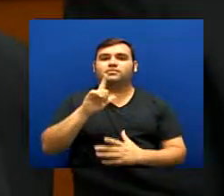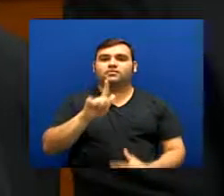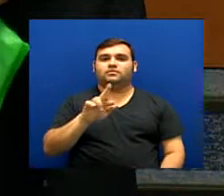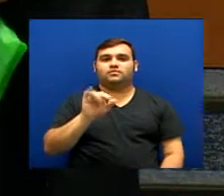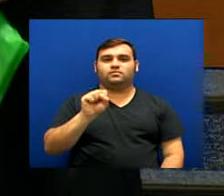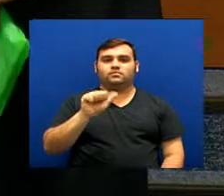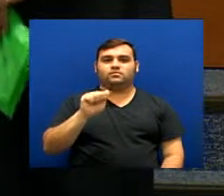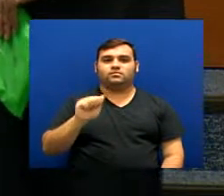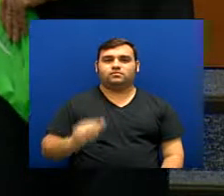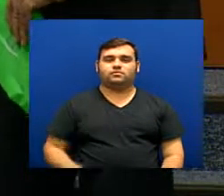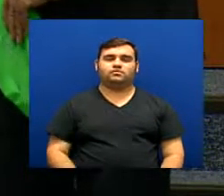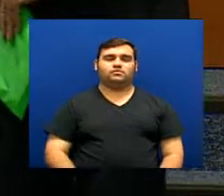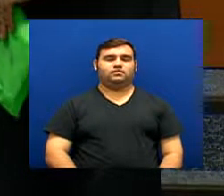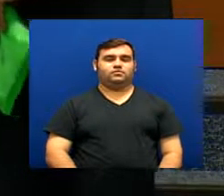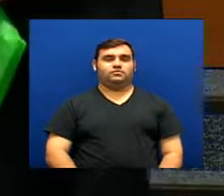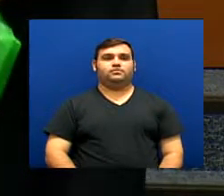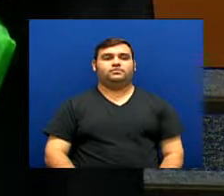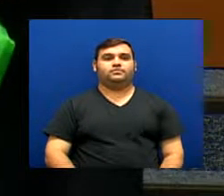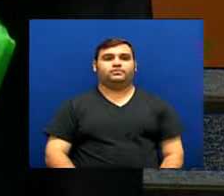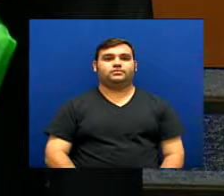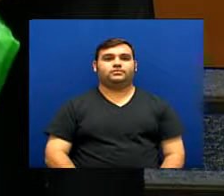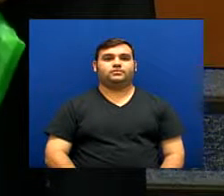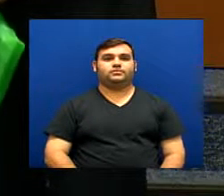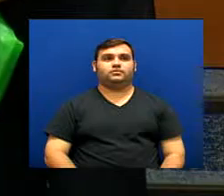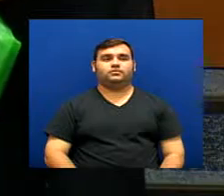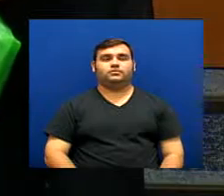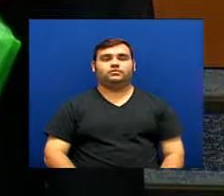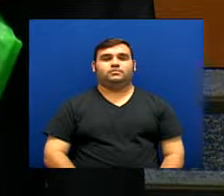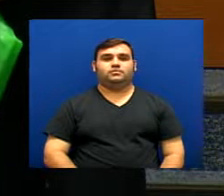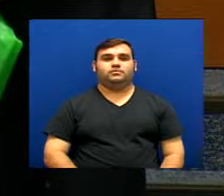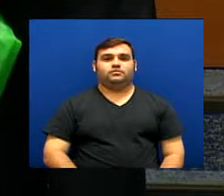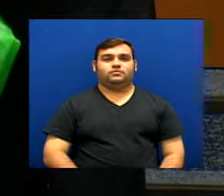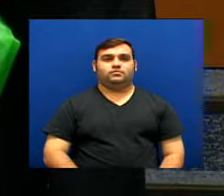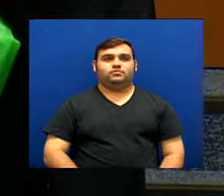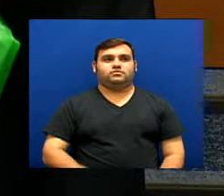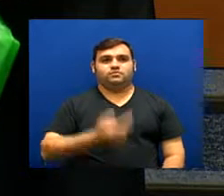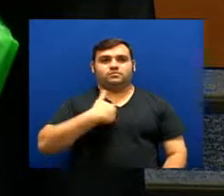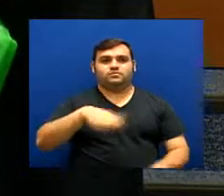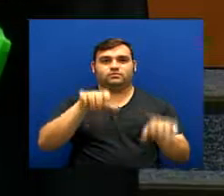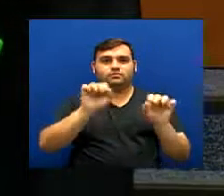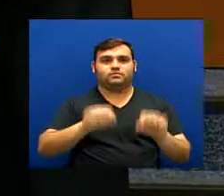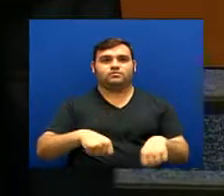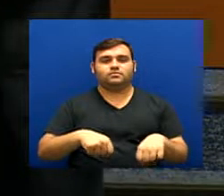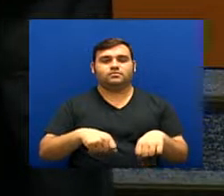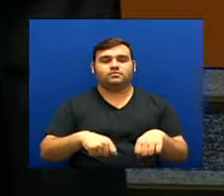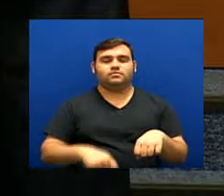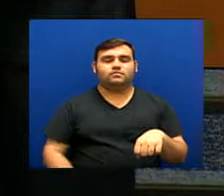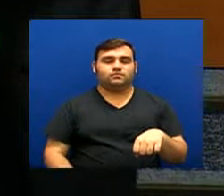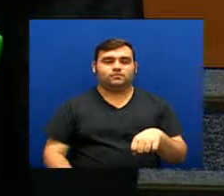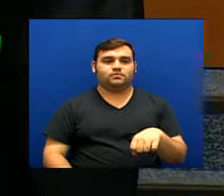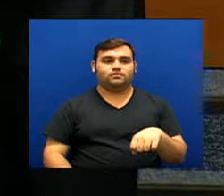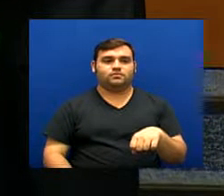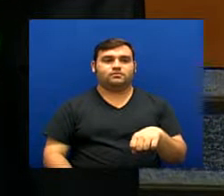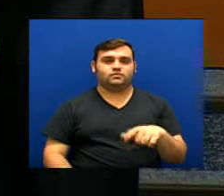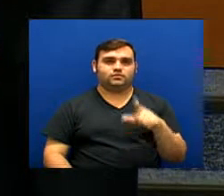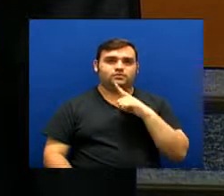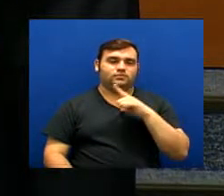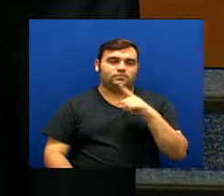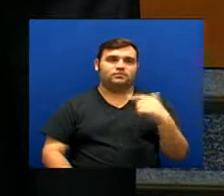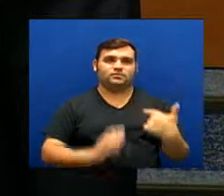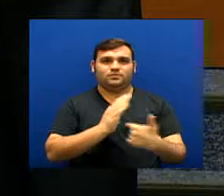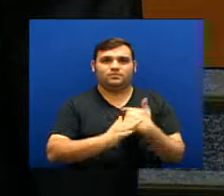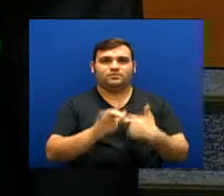abençoe, estamos aqui com irmãos cristãos, nessa luta diária, de